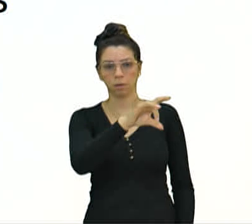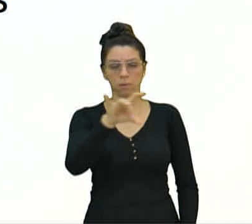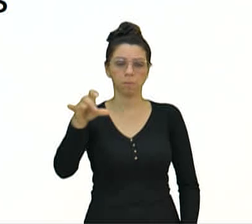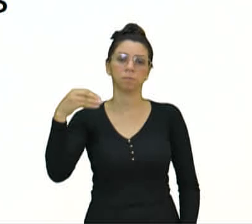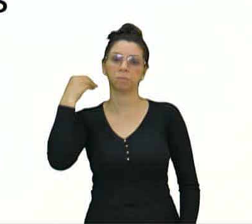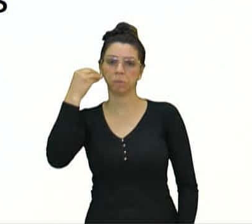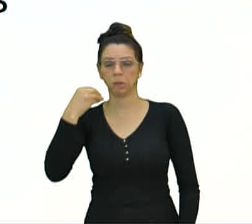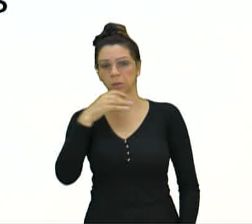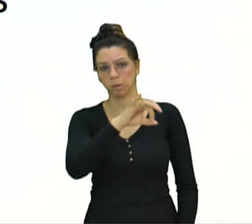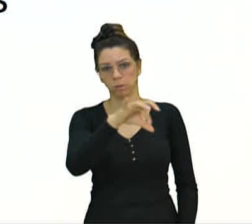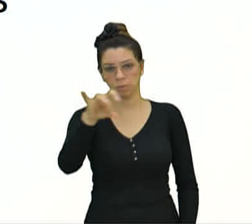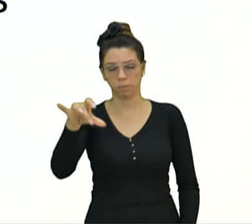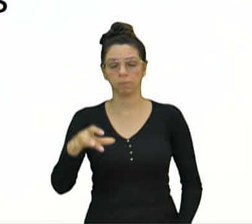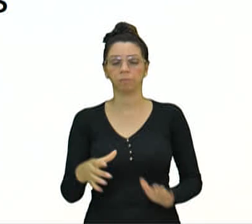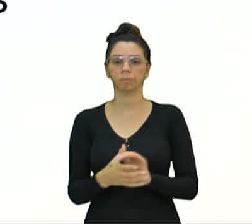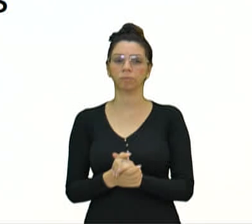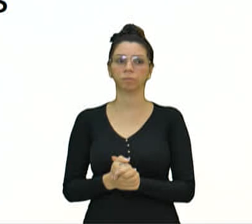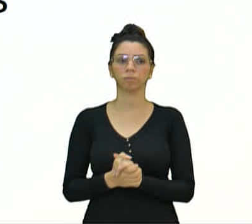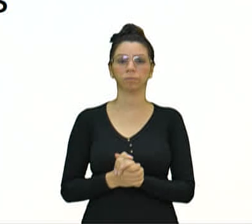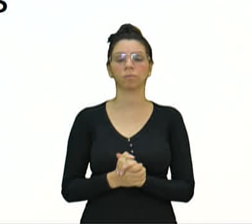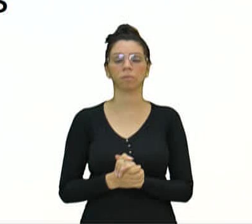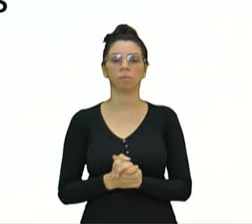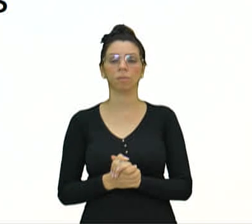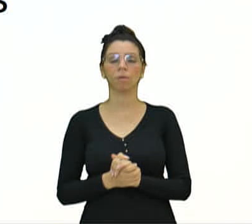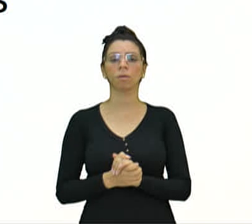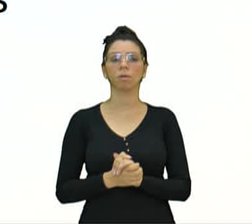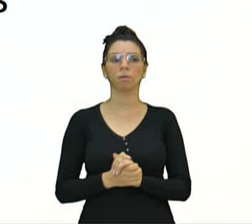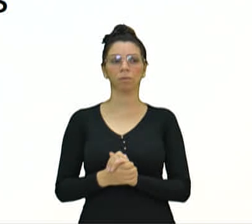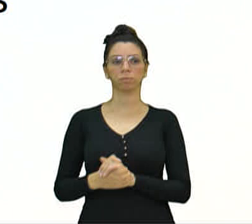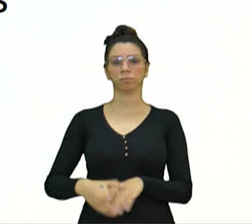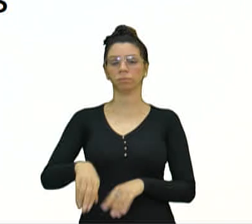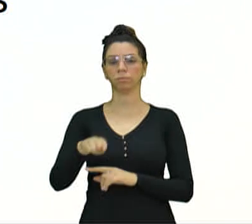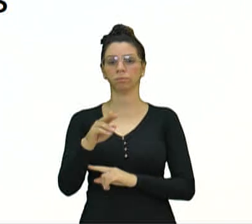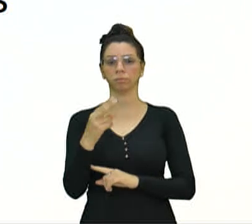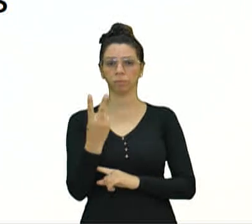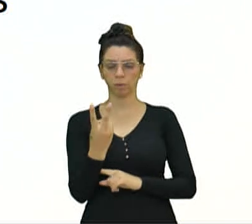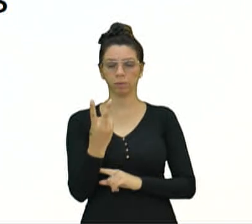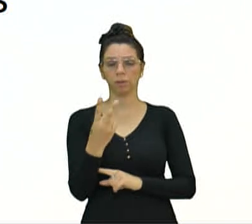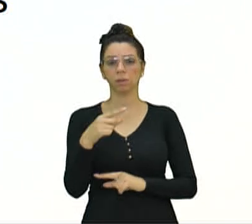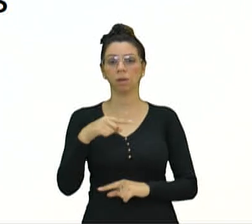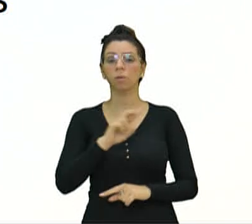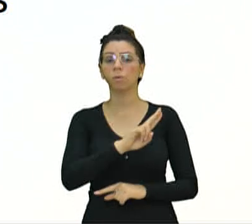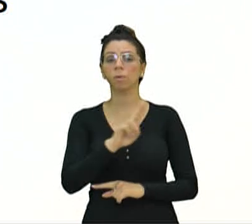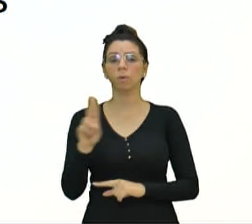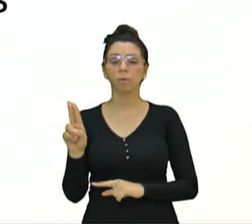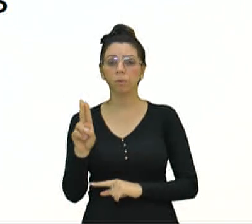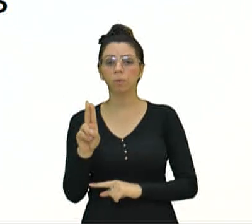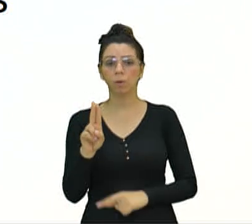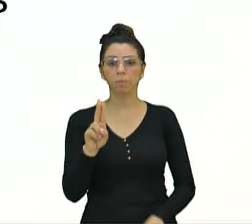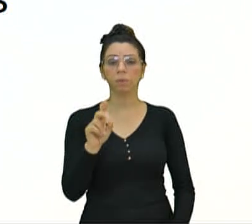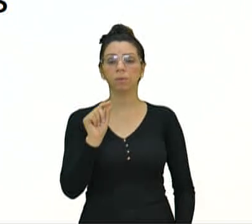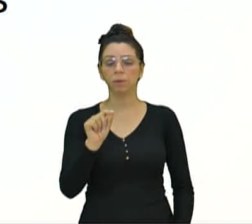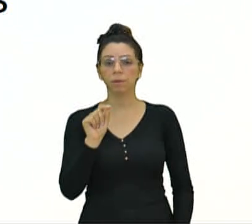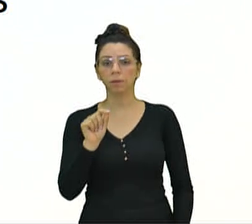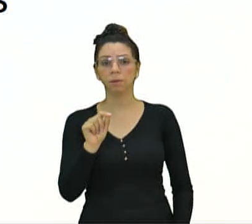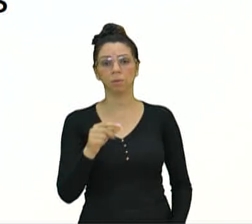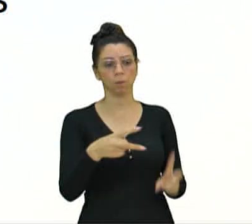qual nome é dado aos sacerdotes das culturas indígenas? O nome dado a esses sacerdotes é pajé.